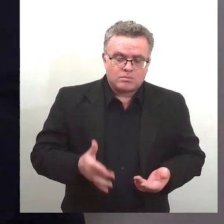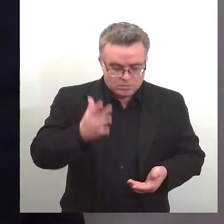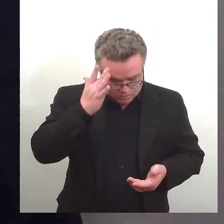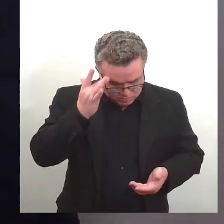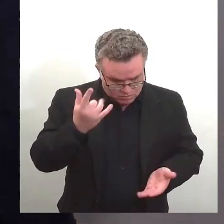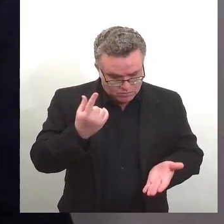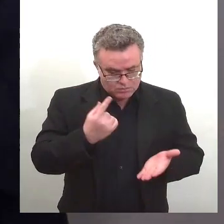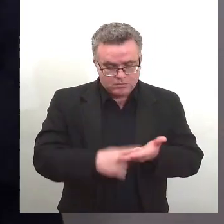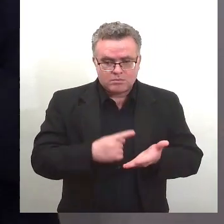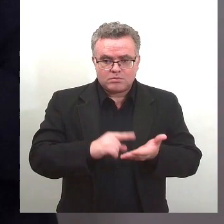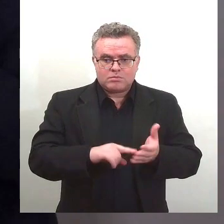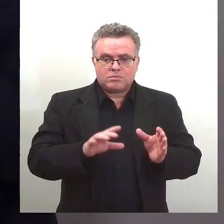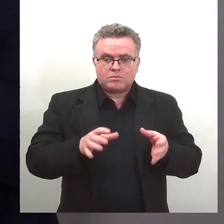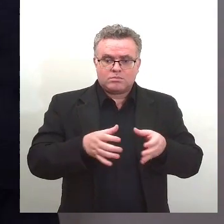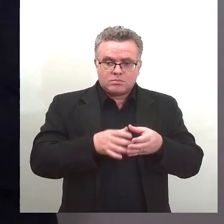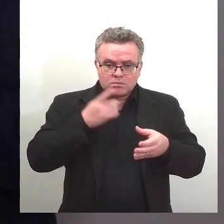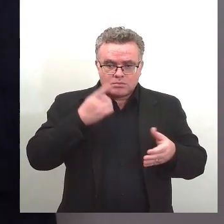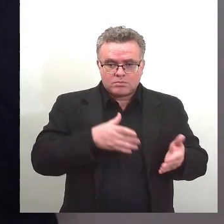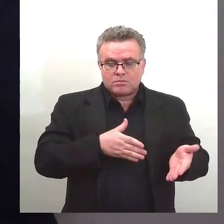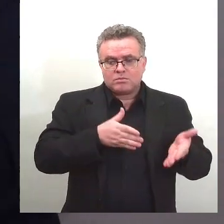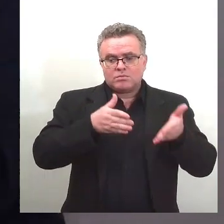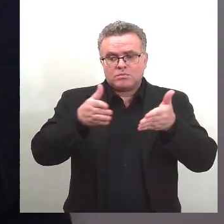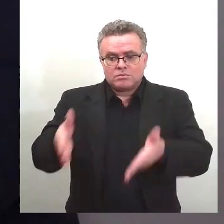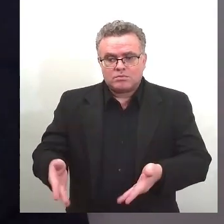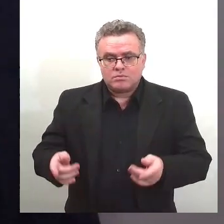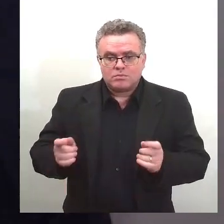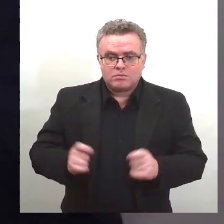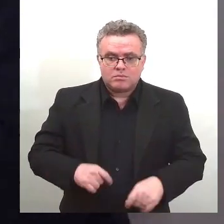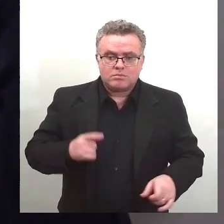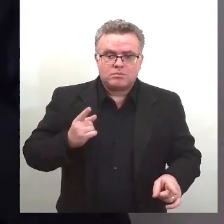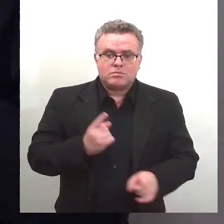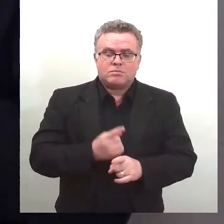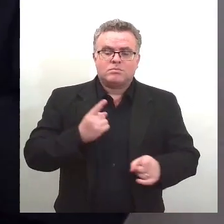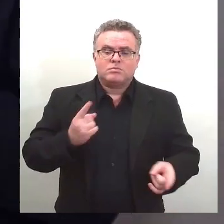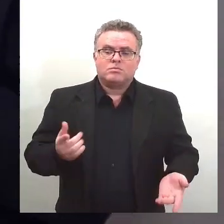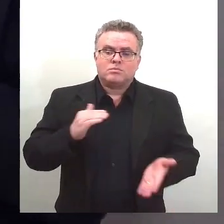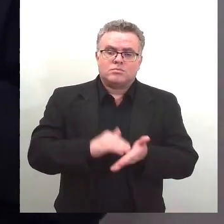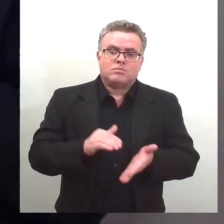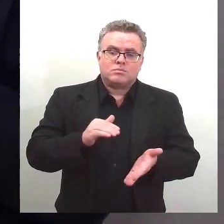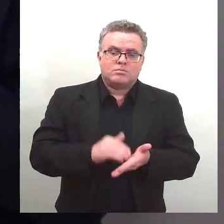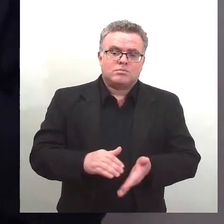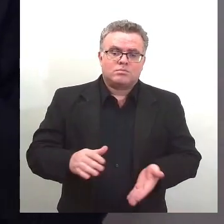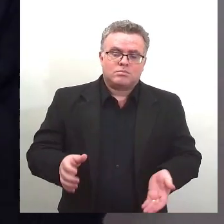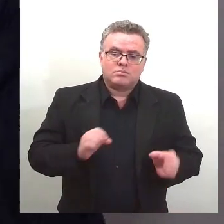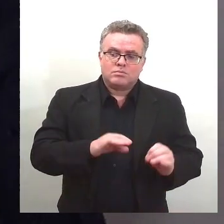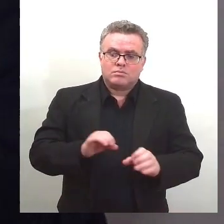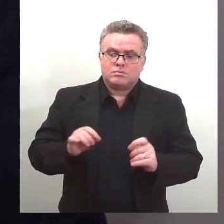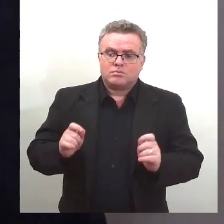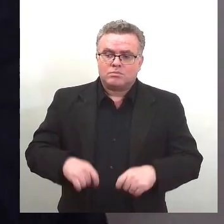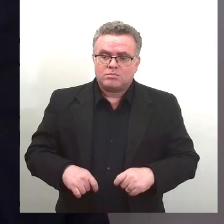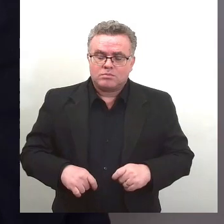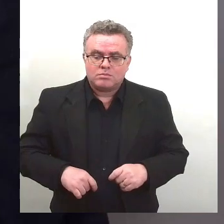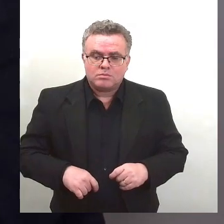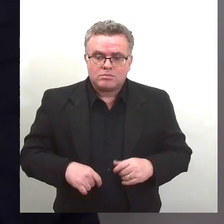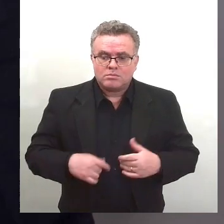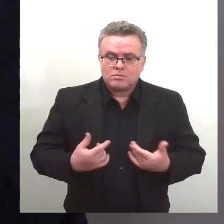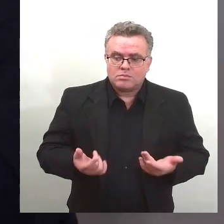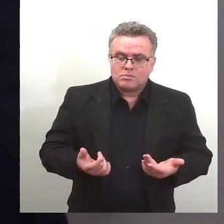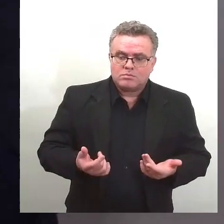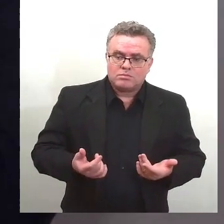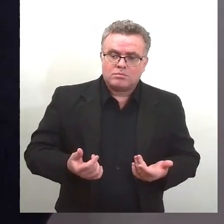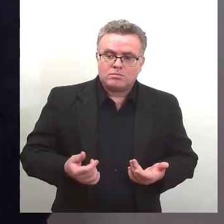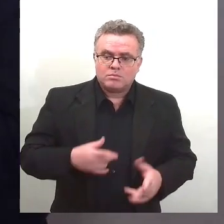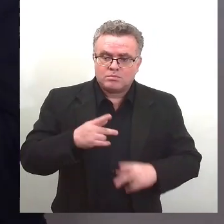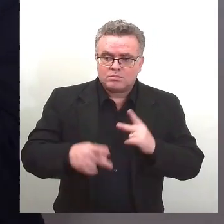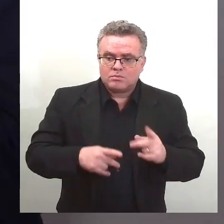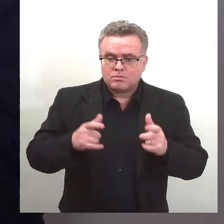de deputados participe de um encontro com o secretário de Estado da Educação, num dos povoados onde